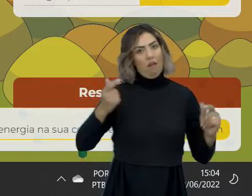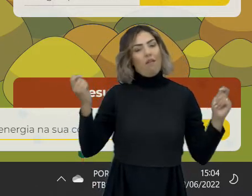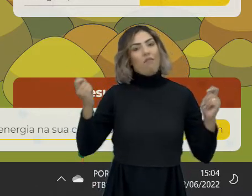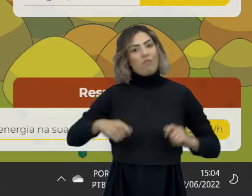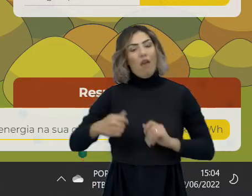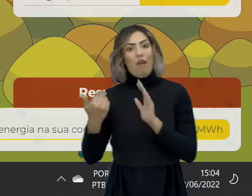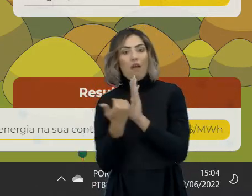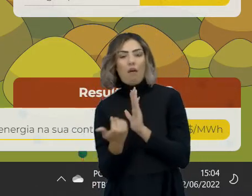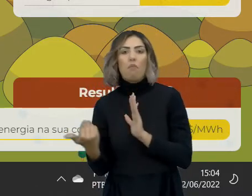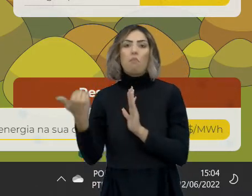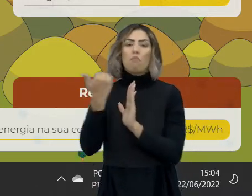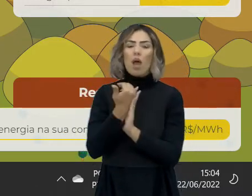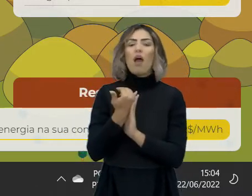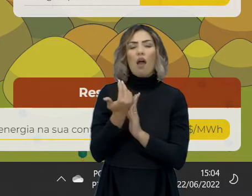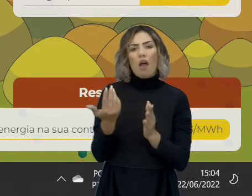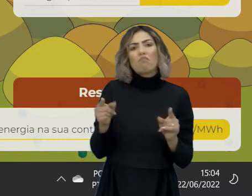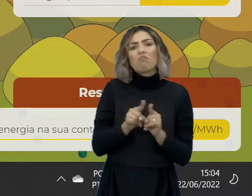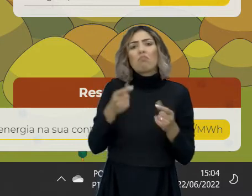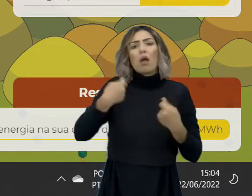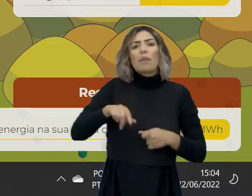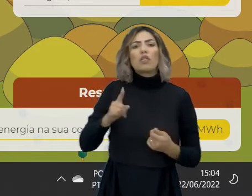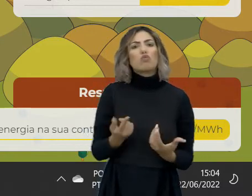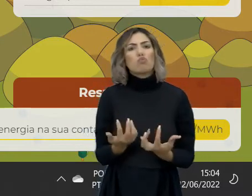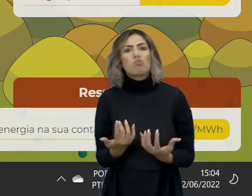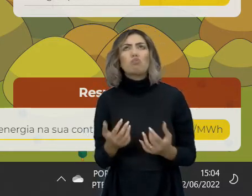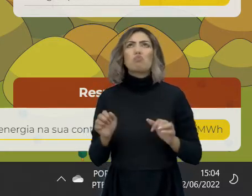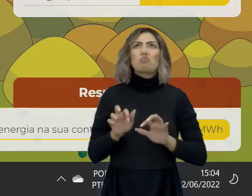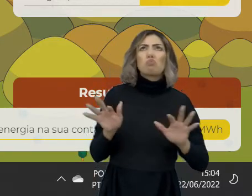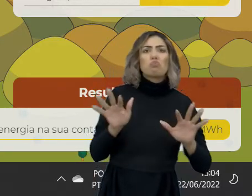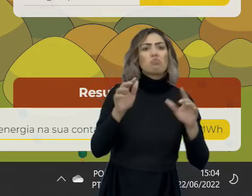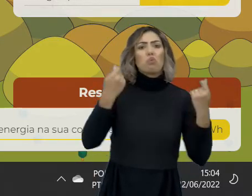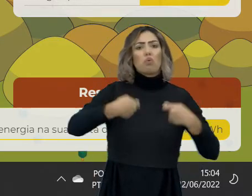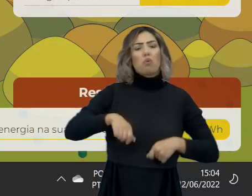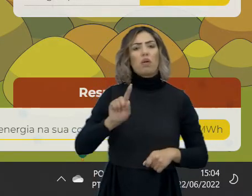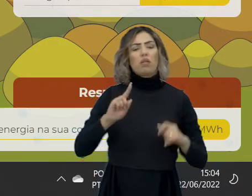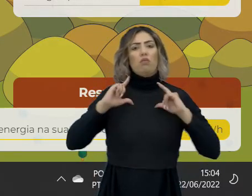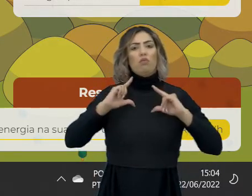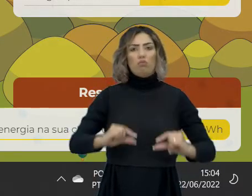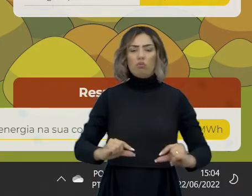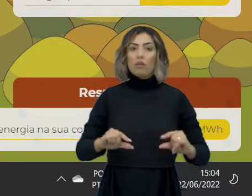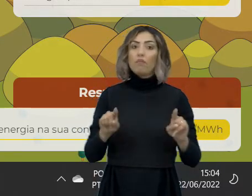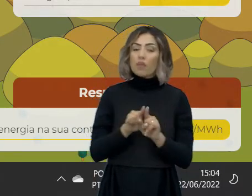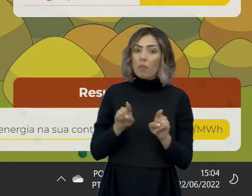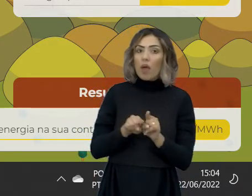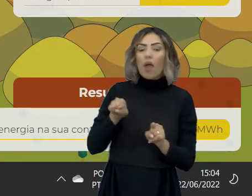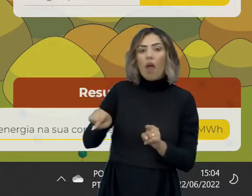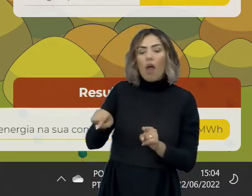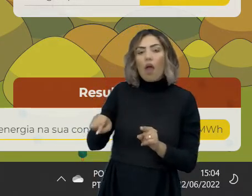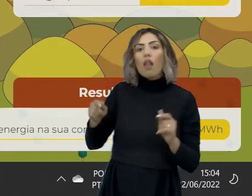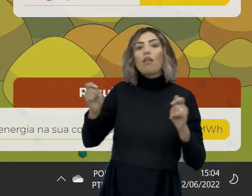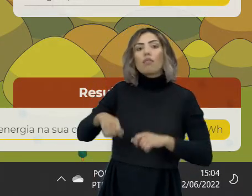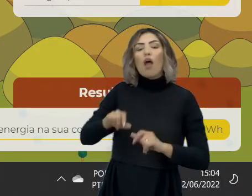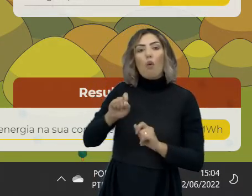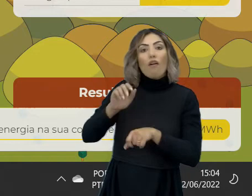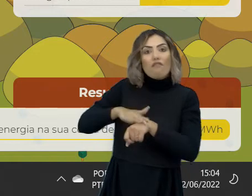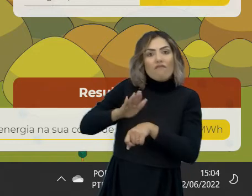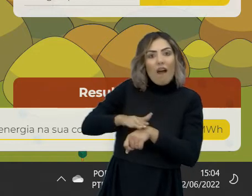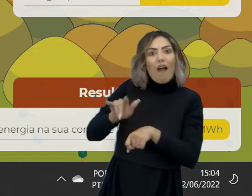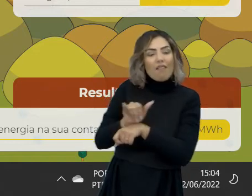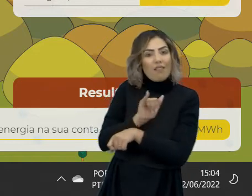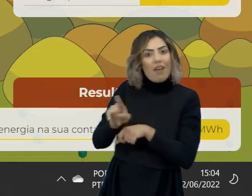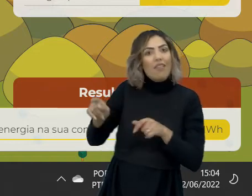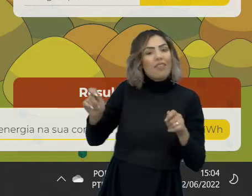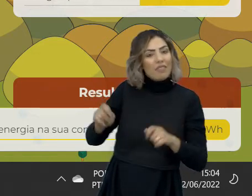esses impactos muito... e não tem necessidade nenhuma. Além de tudo, combustível fóssil que produz esses elementos, não